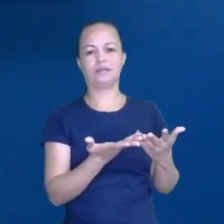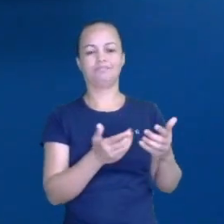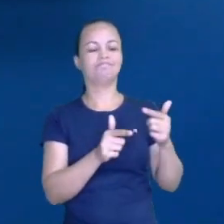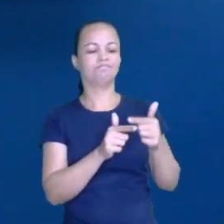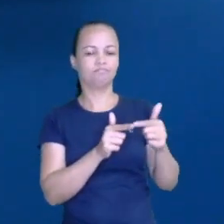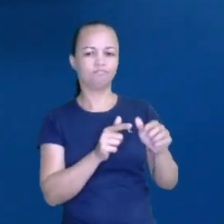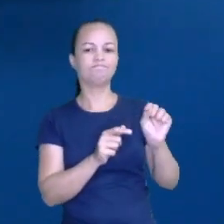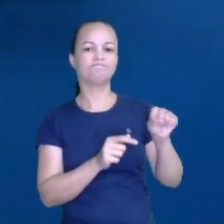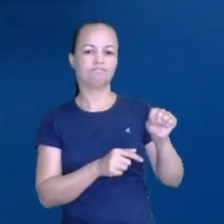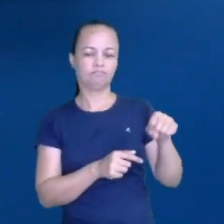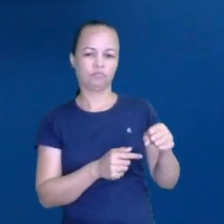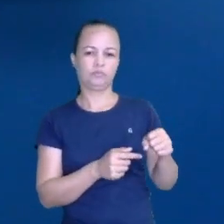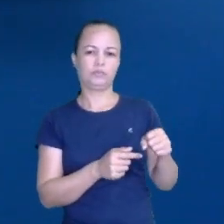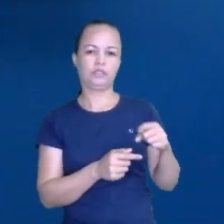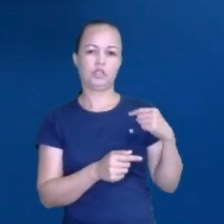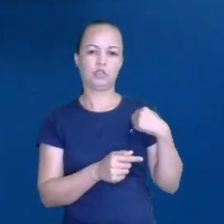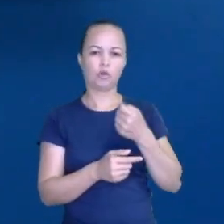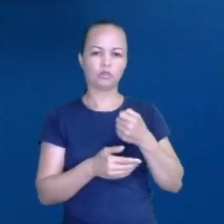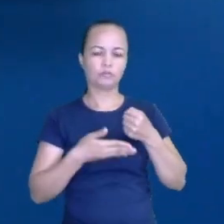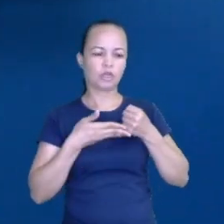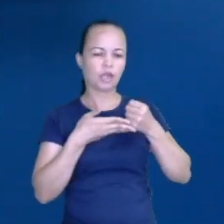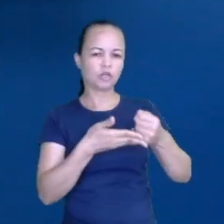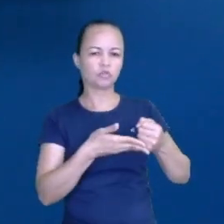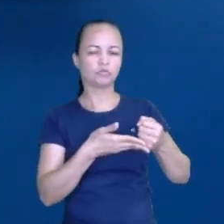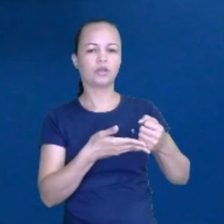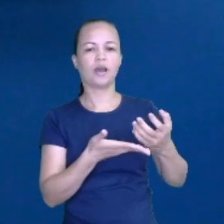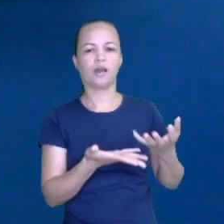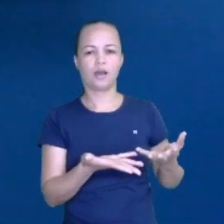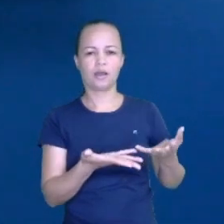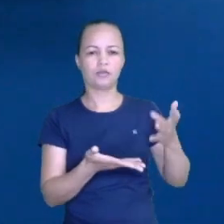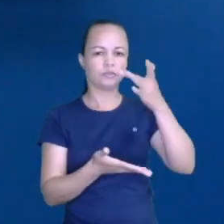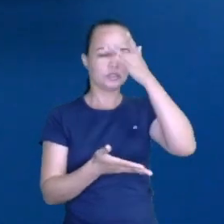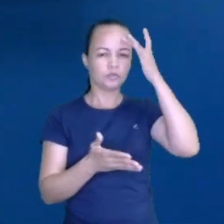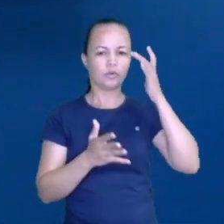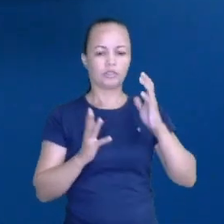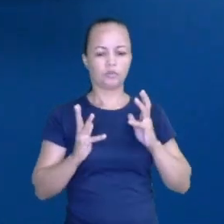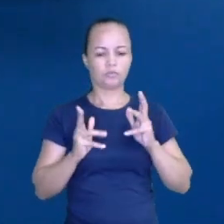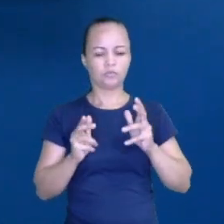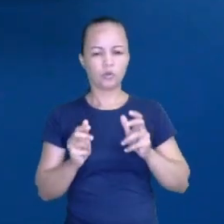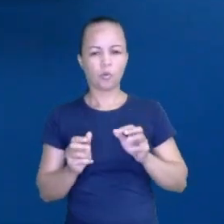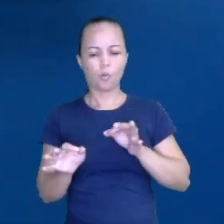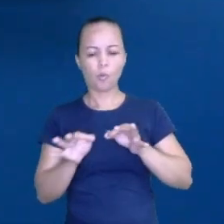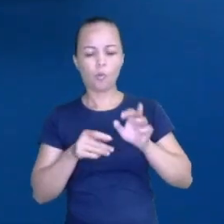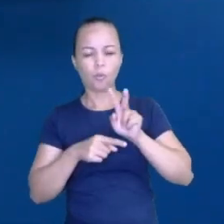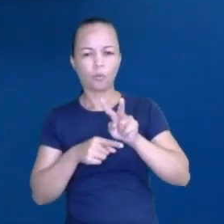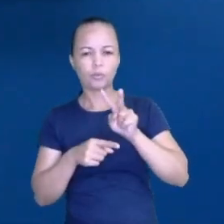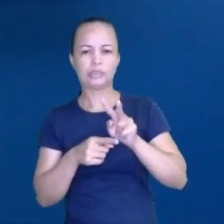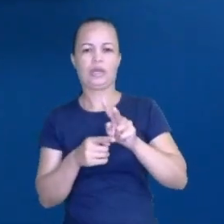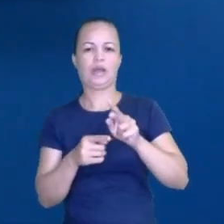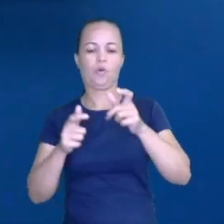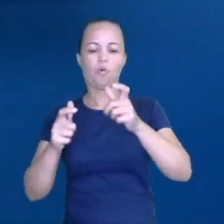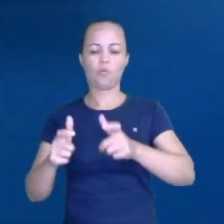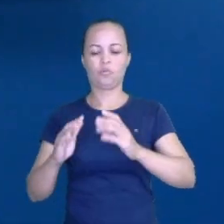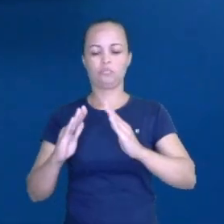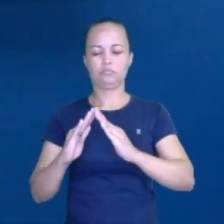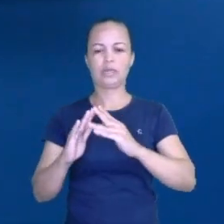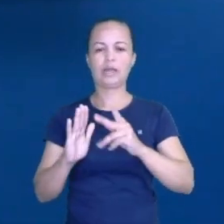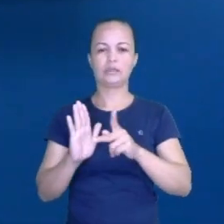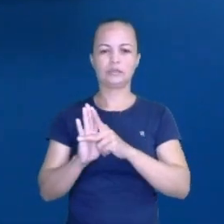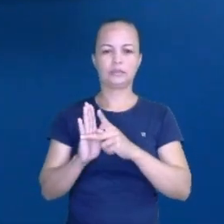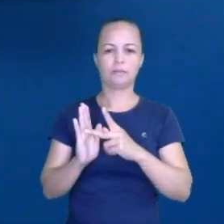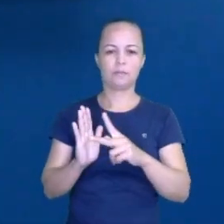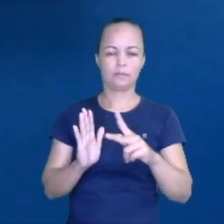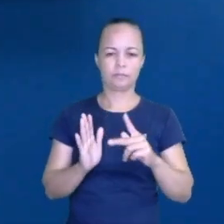sim. E a gente tem que usar de caridade, tem que zelar por aquilo que a gente tem, e tem que ajudar as outras pessoas que não têm